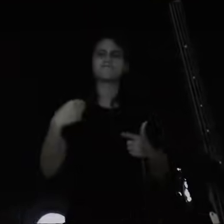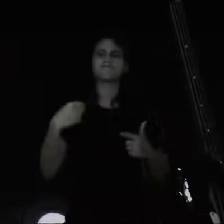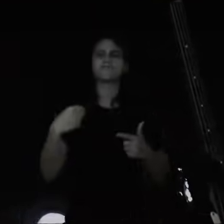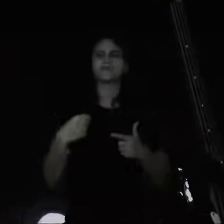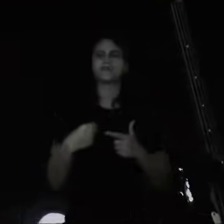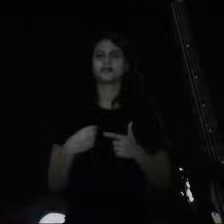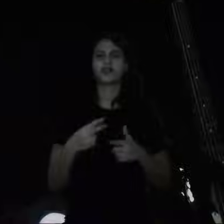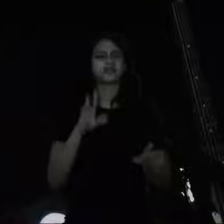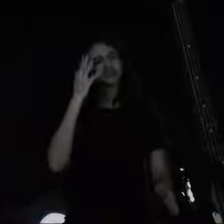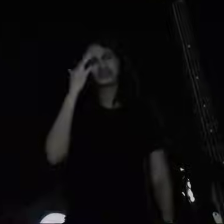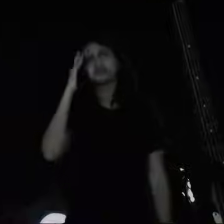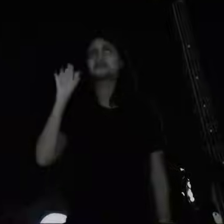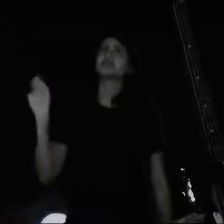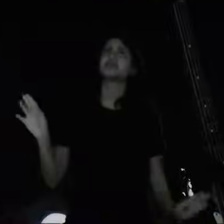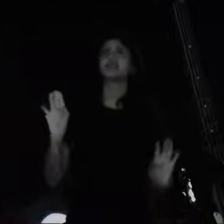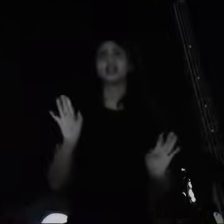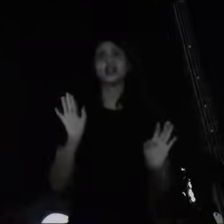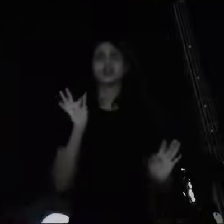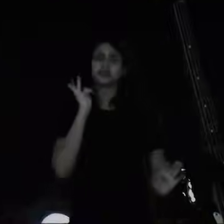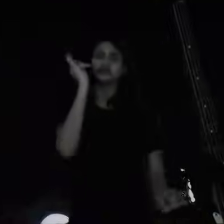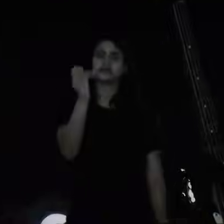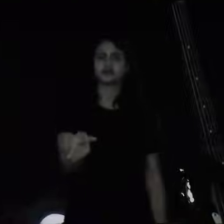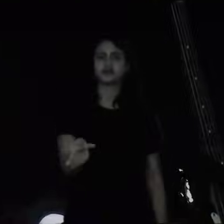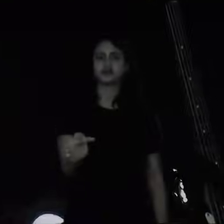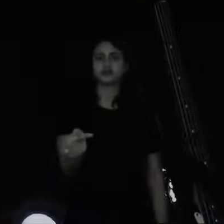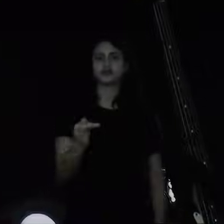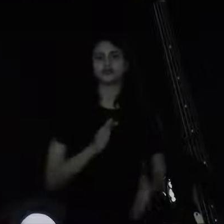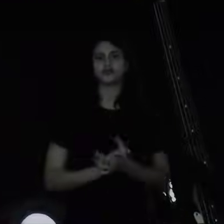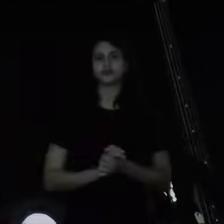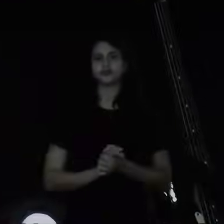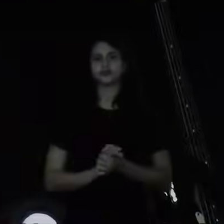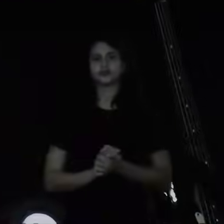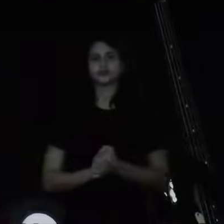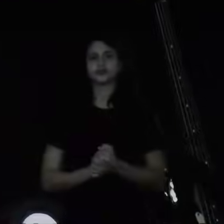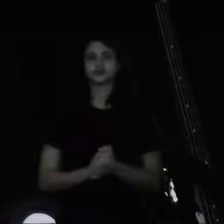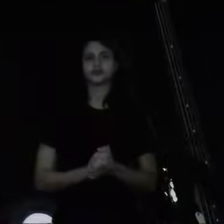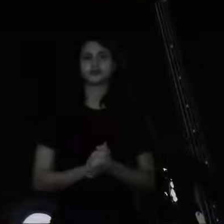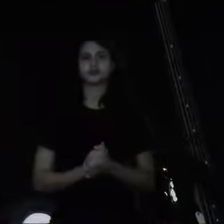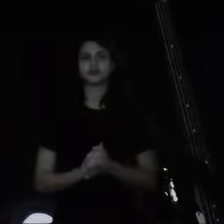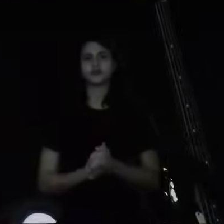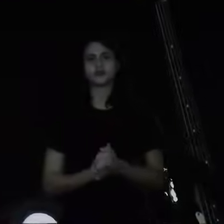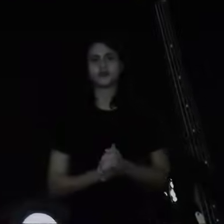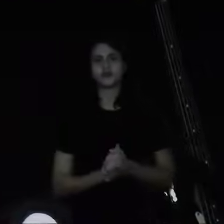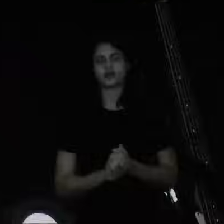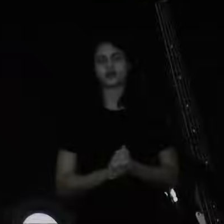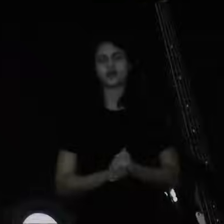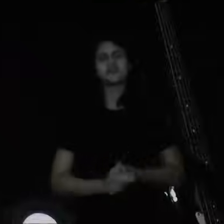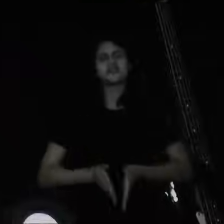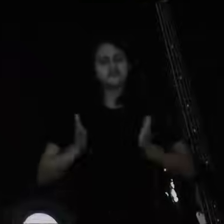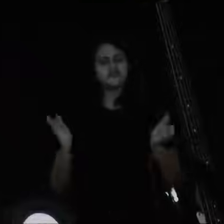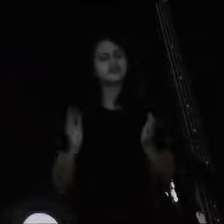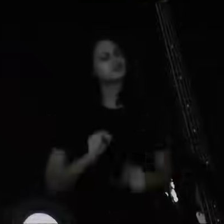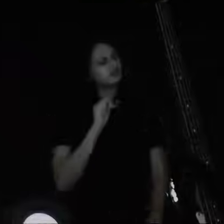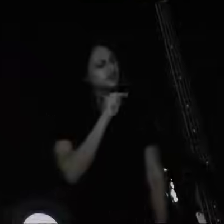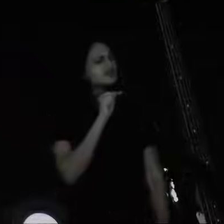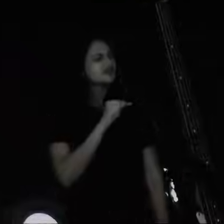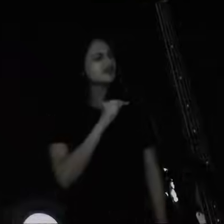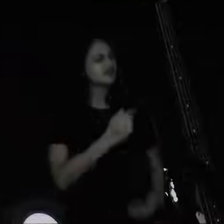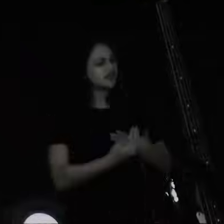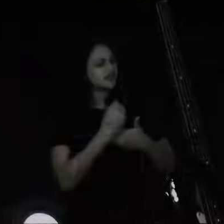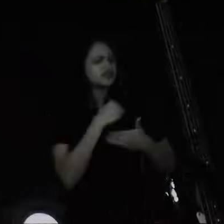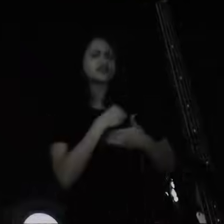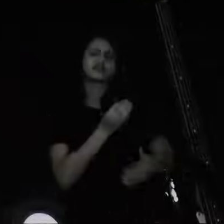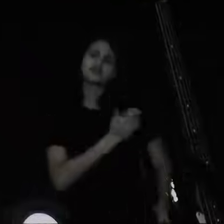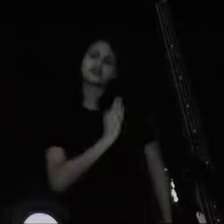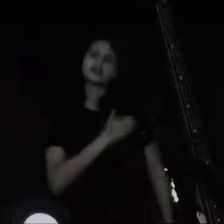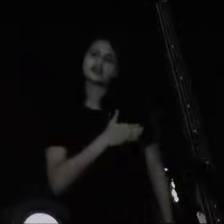do que vai acontecer lá na frente. E foi isso que Jefté trouxe para o coração dele. Foi nisso que ele acreditou. Hoje eu quero